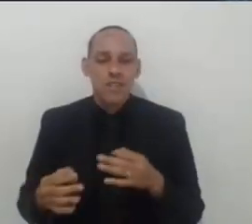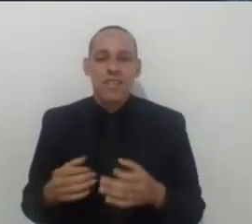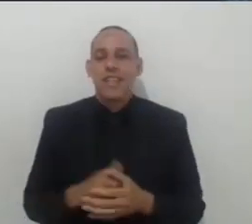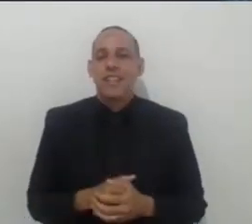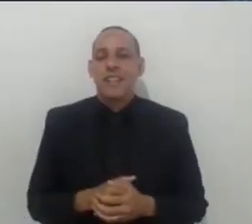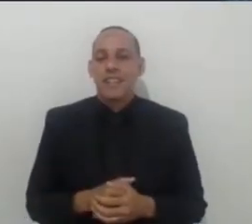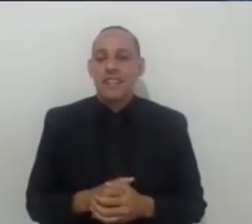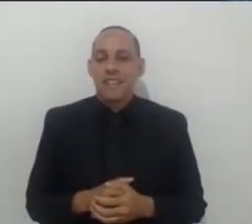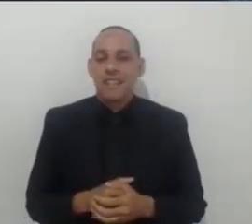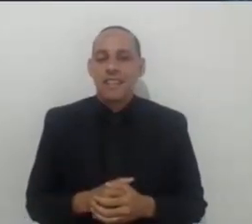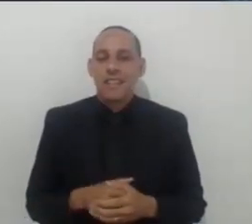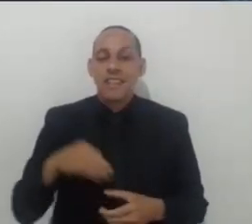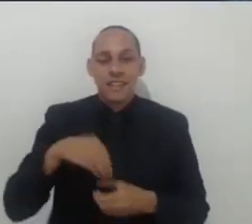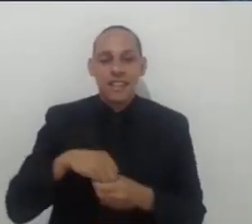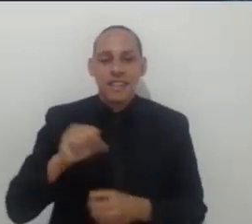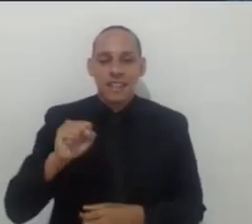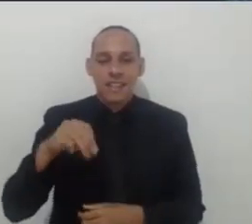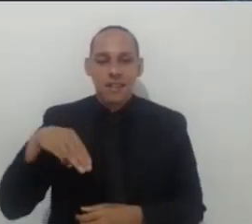a Smarne nos